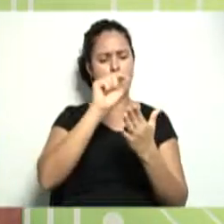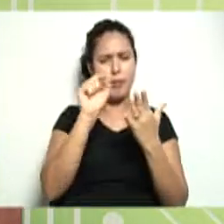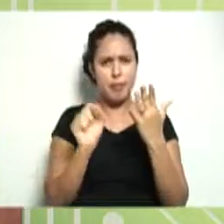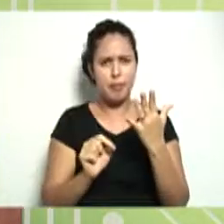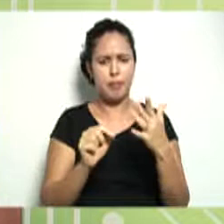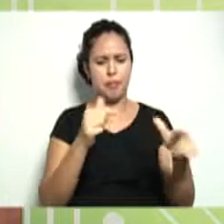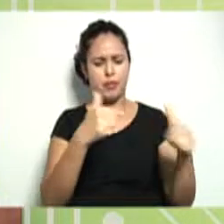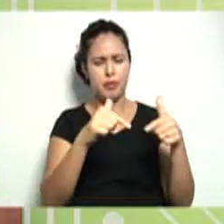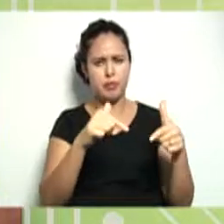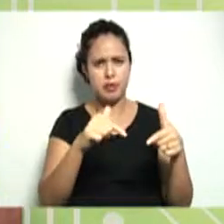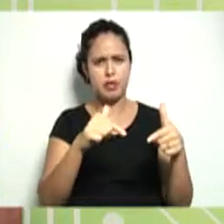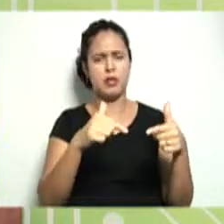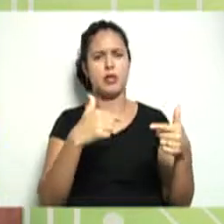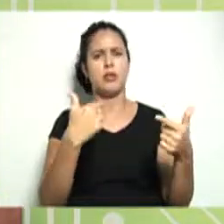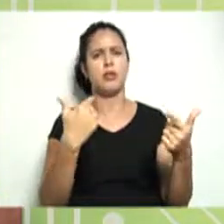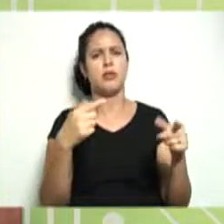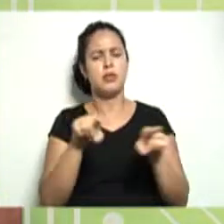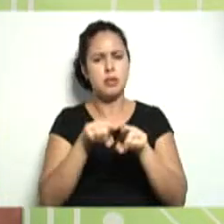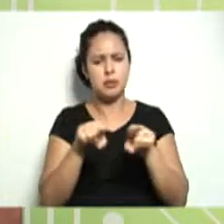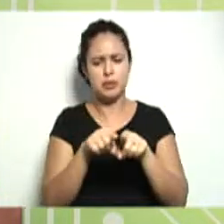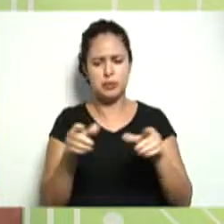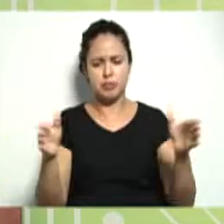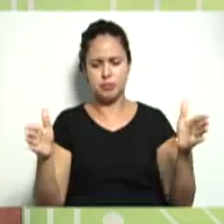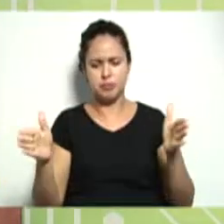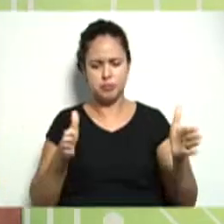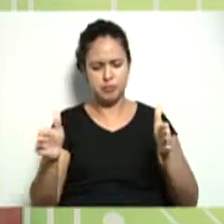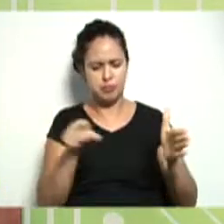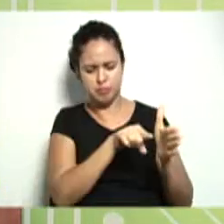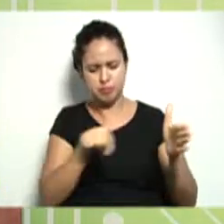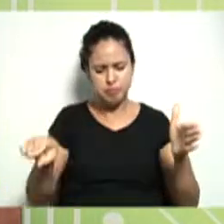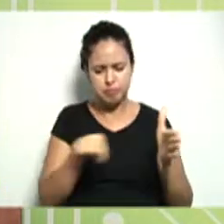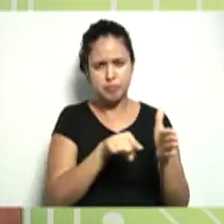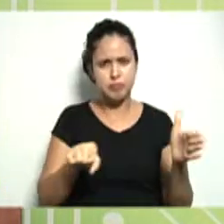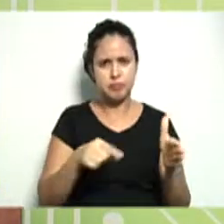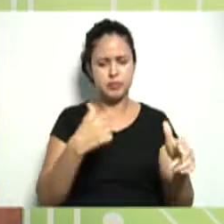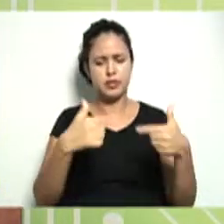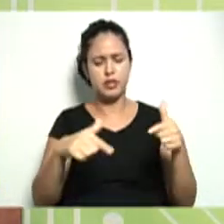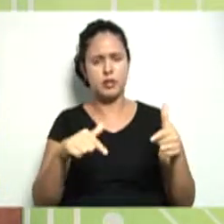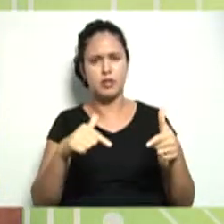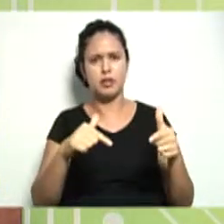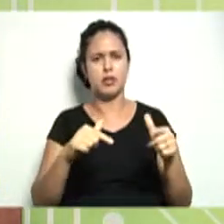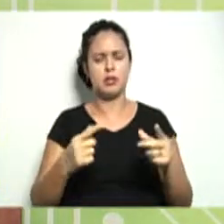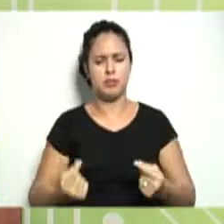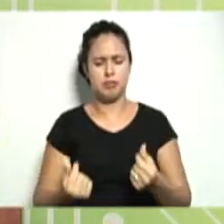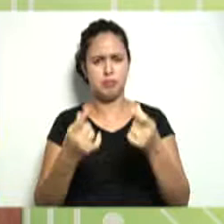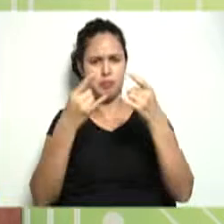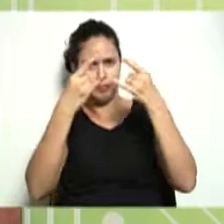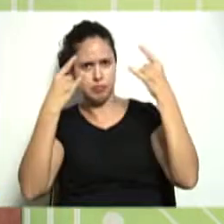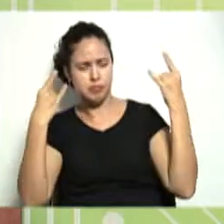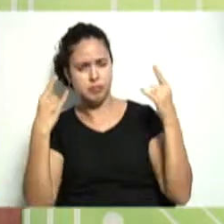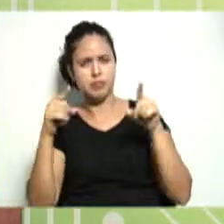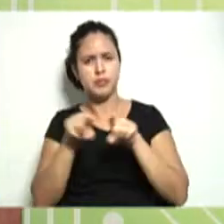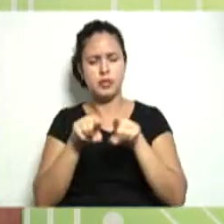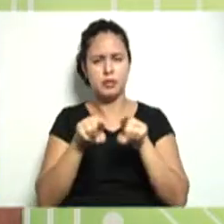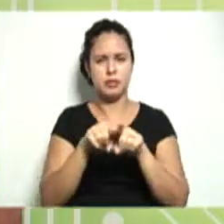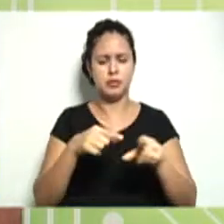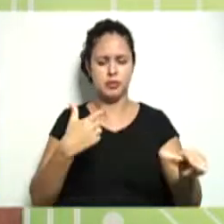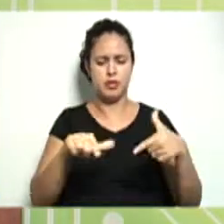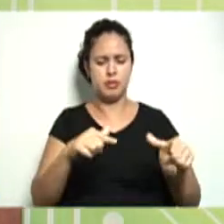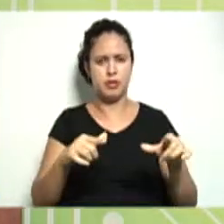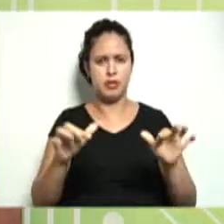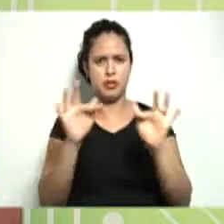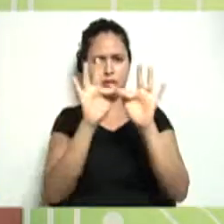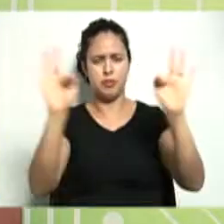da sociedade. Então, trabalho no modo de produção tribal, modo de produção capitalista, modo de produção feudal. A gente já